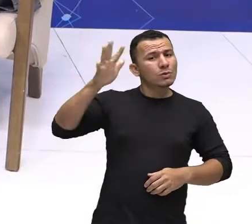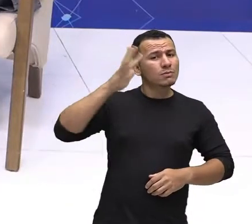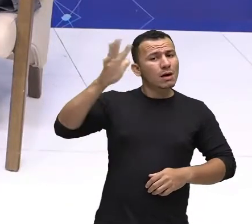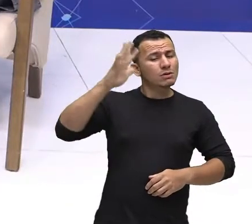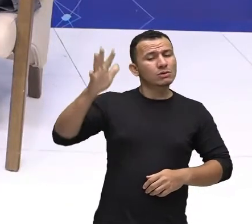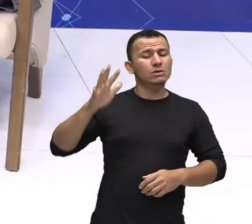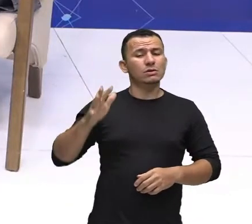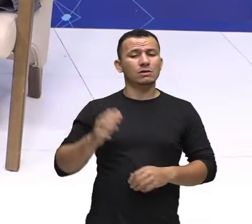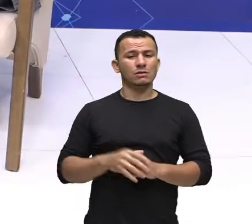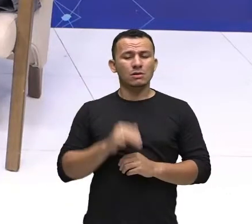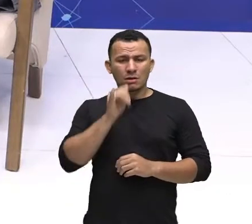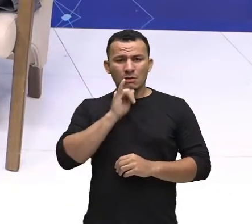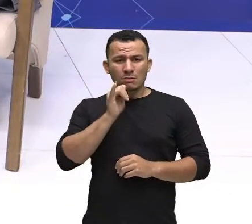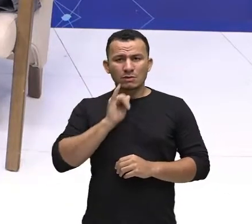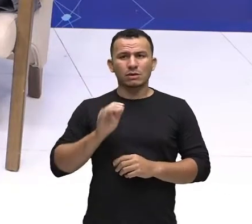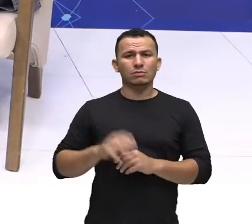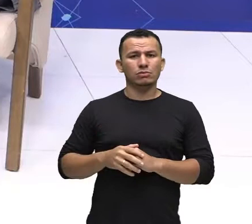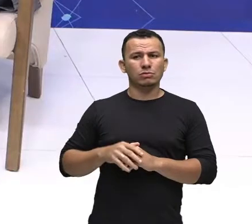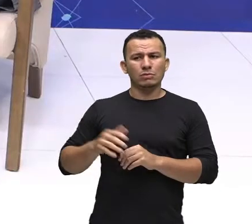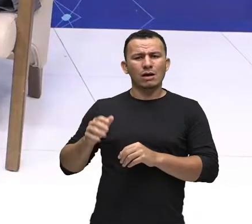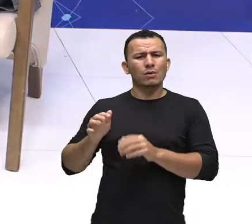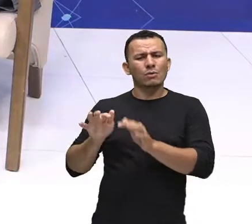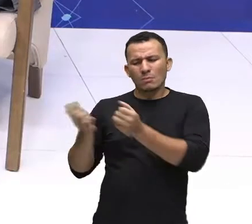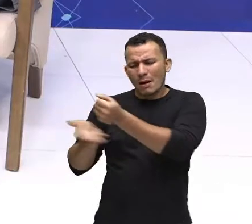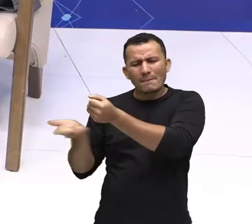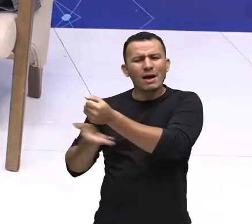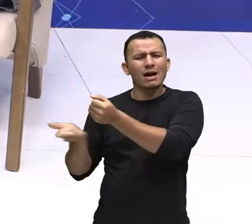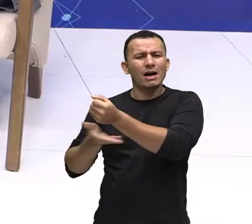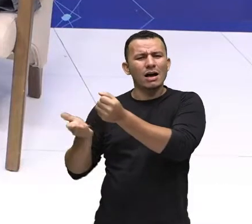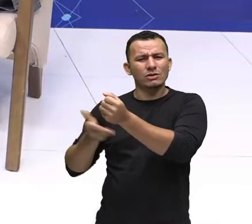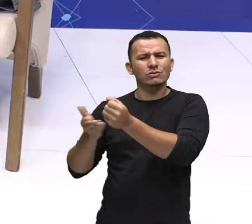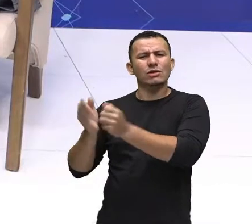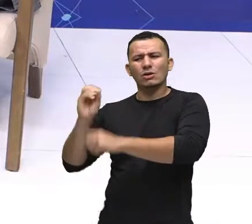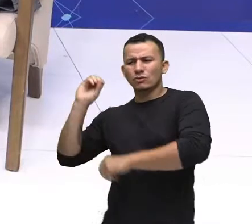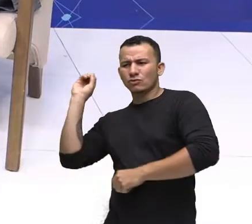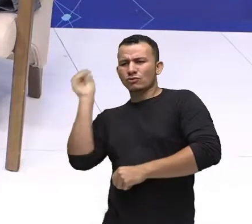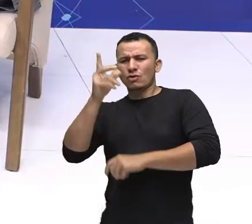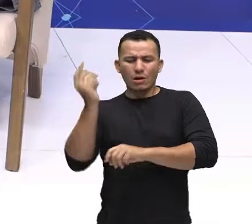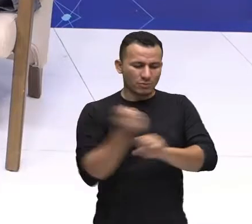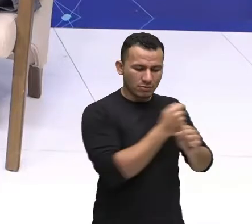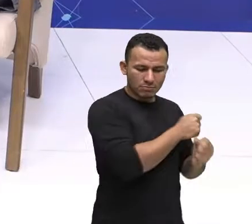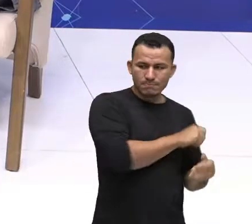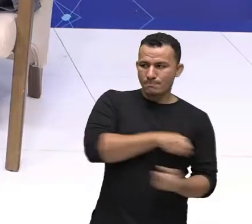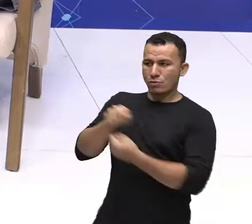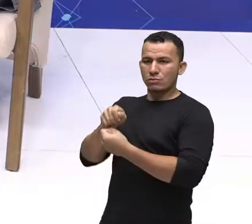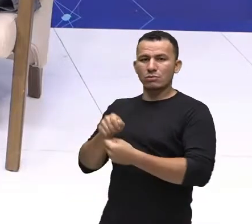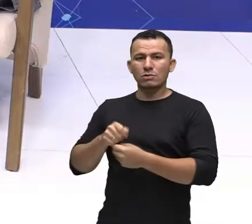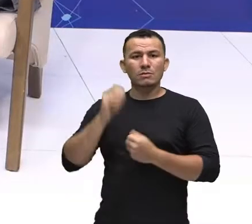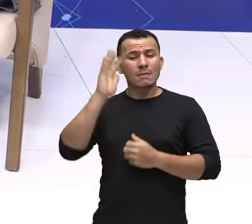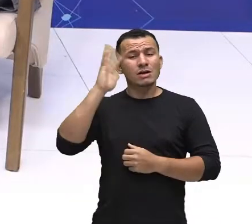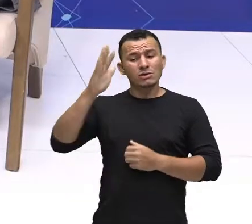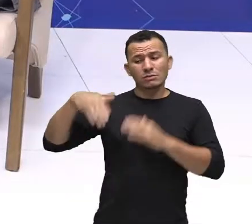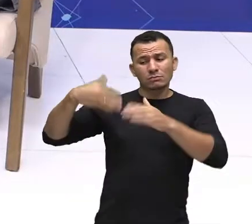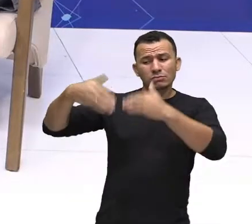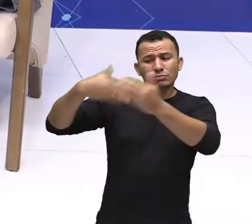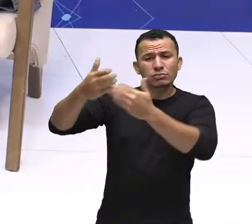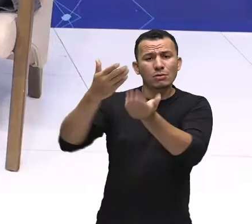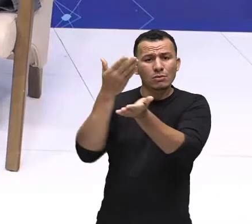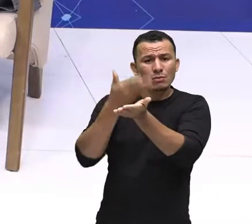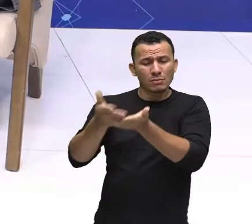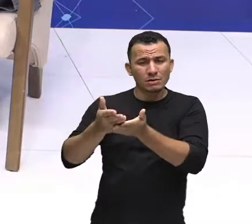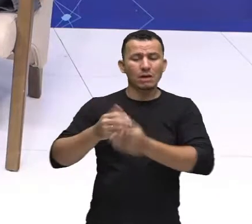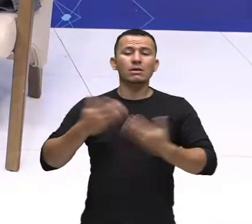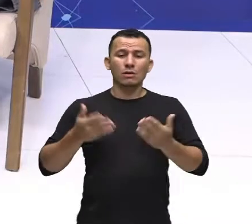com o softball lá na base, lá no comecinho, a gente comece a praticar, e do softball, as aulas de educação física, a